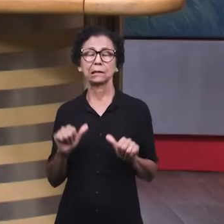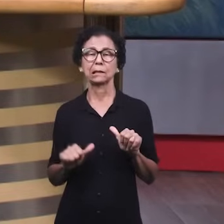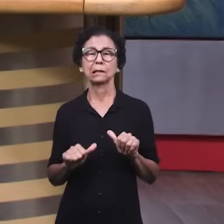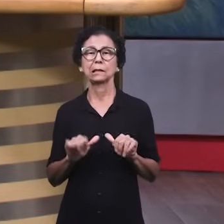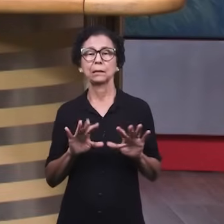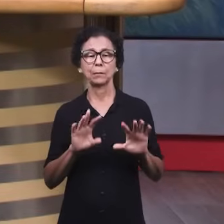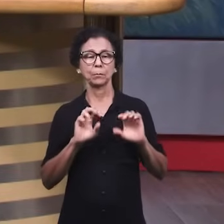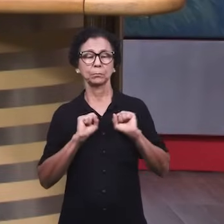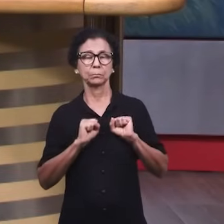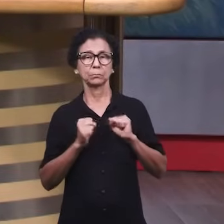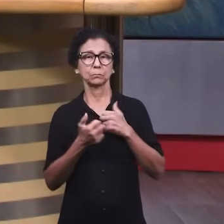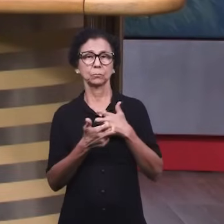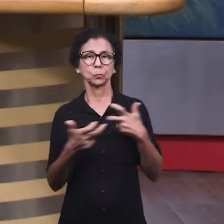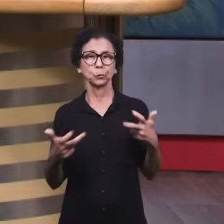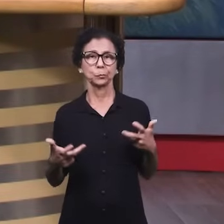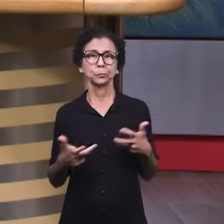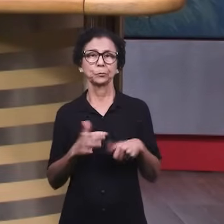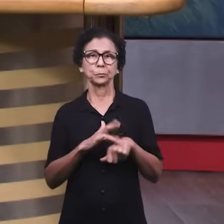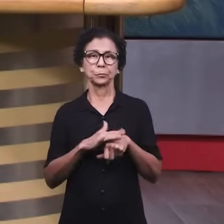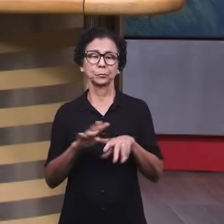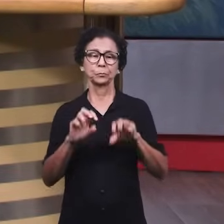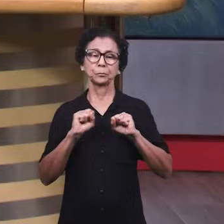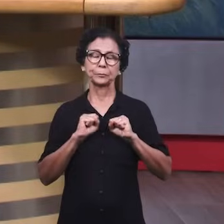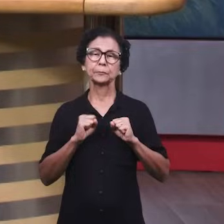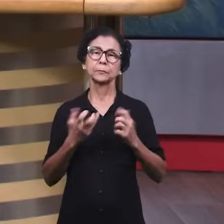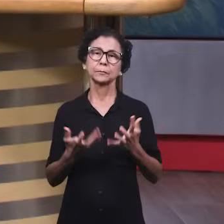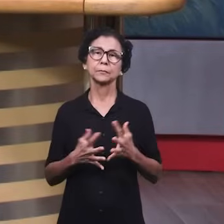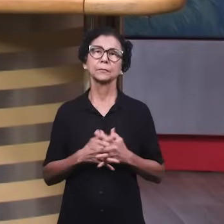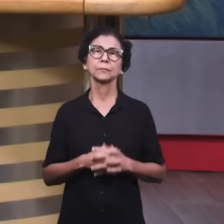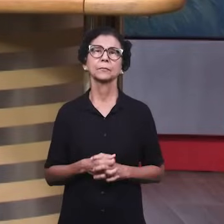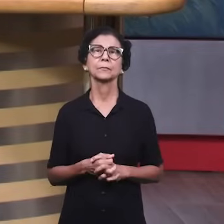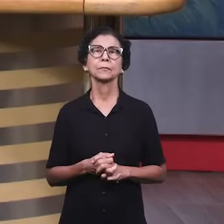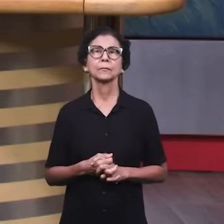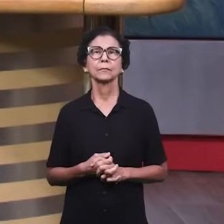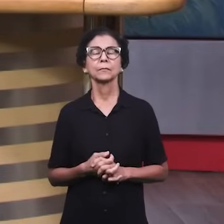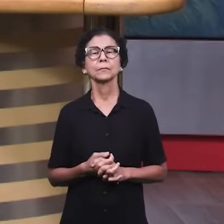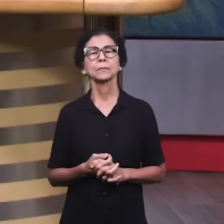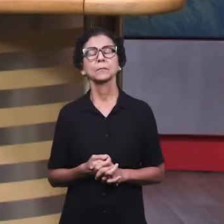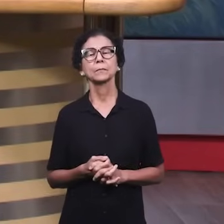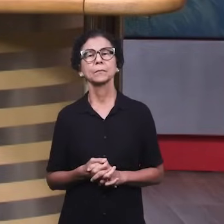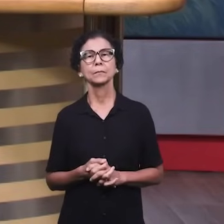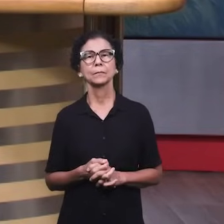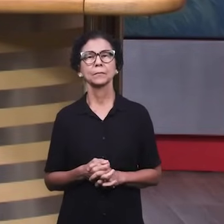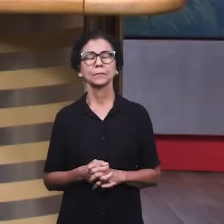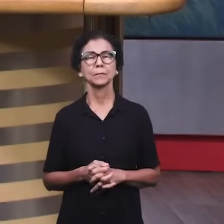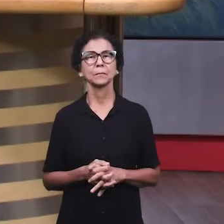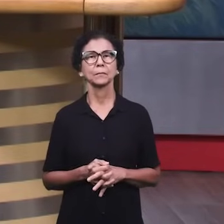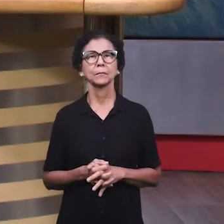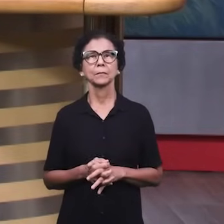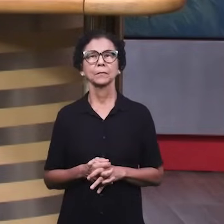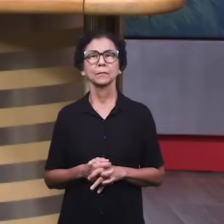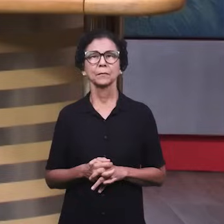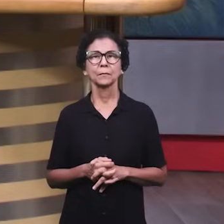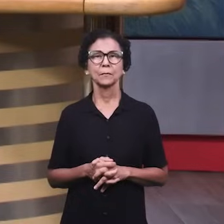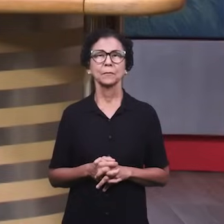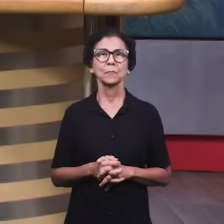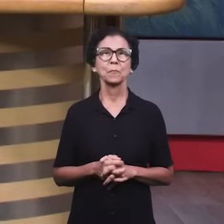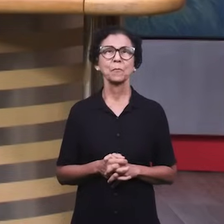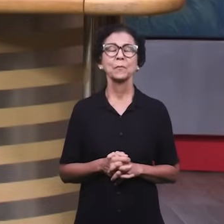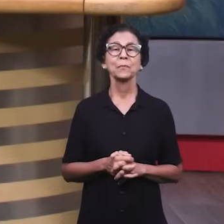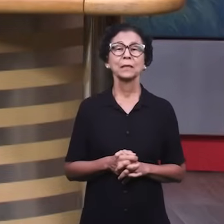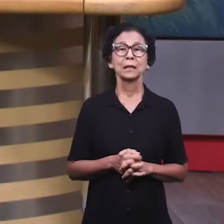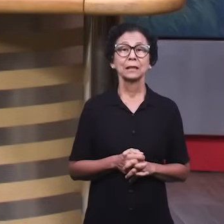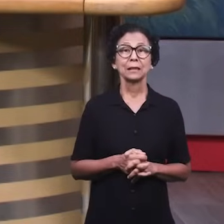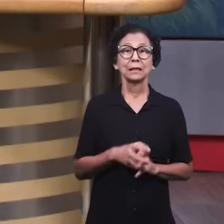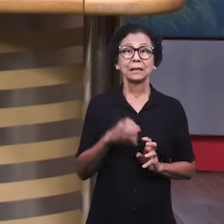outros cuidados O pastor foi muito idoso ti dificuldade de de tomar a criança nos braços e tudo mais se ele se for se for gêmeos